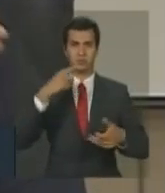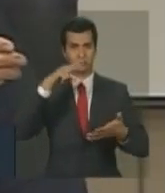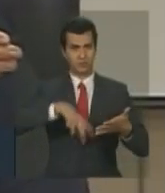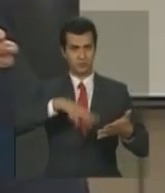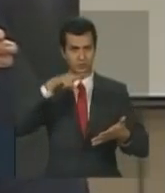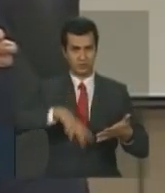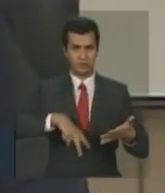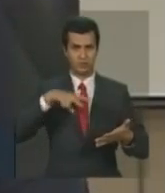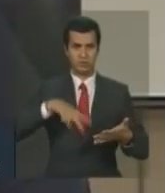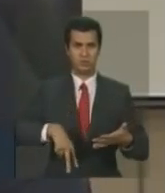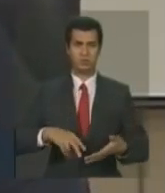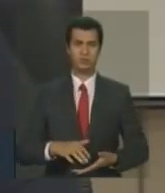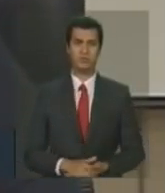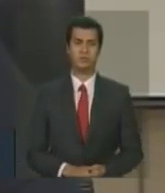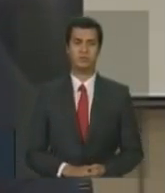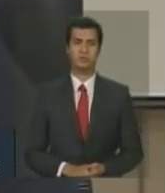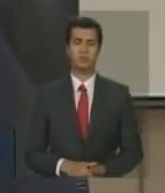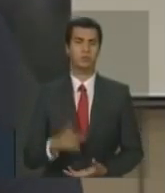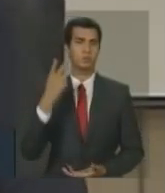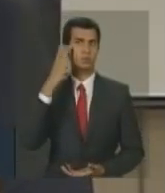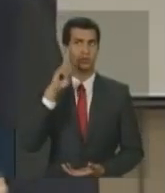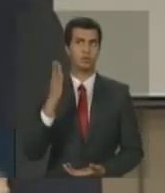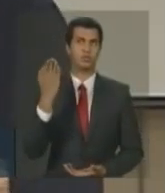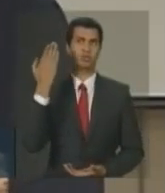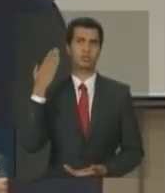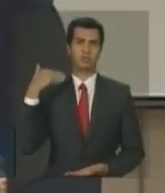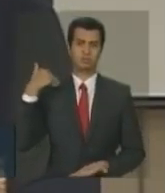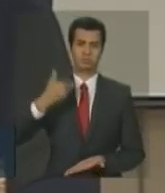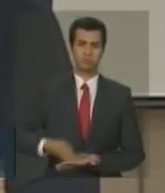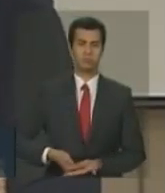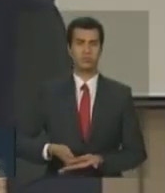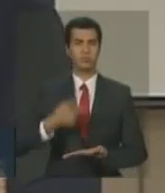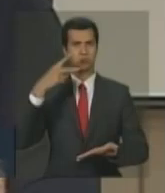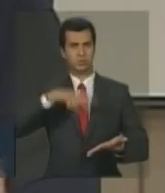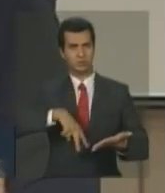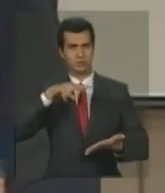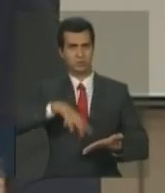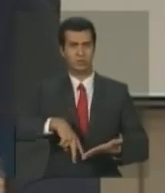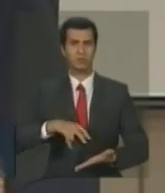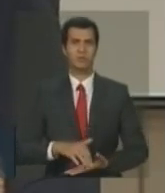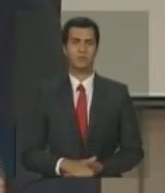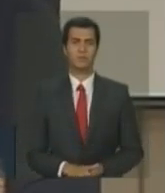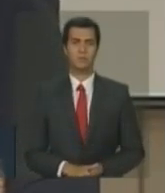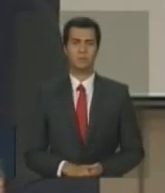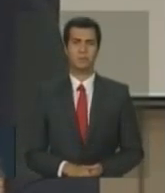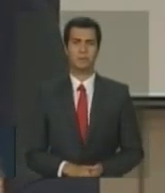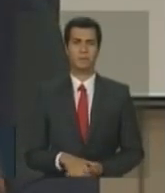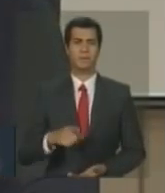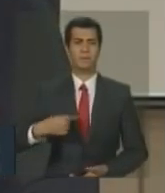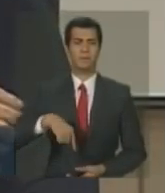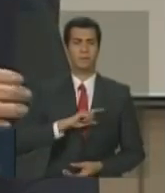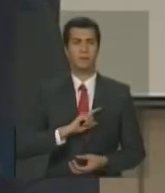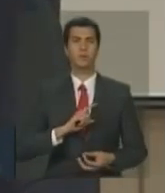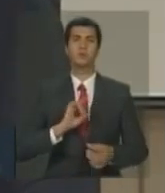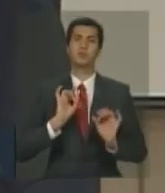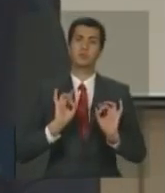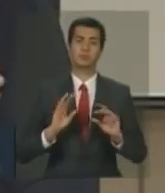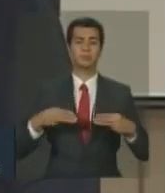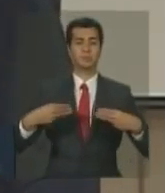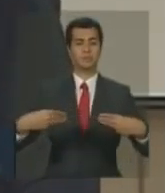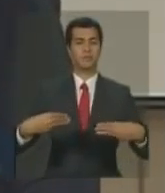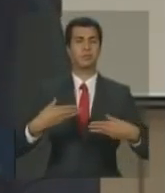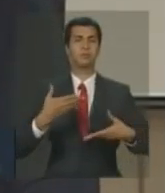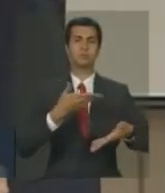de há 2 dias para cá. Então, a ideia, fizemos uma conversa entre os ministérios, até para ter